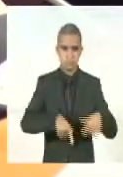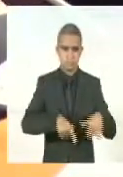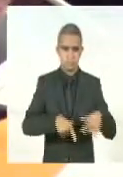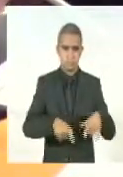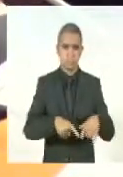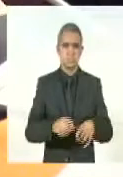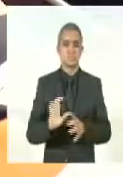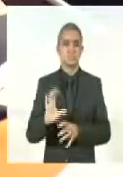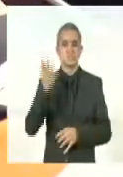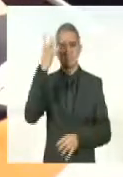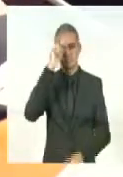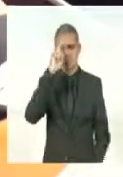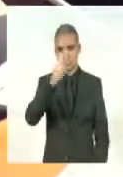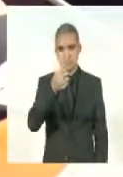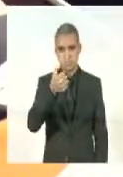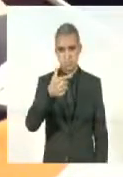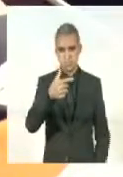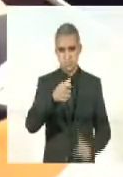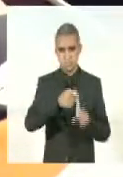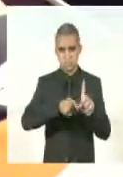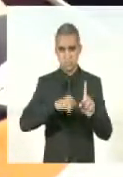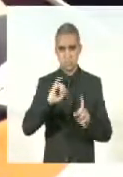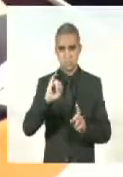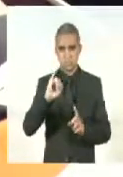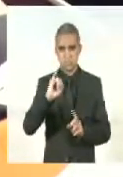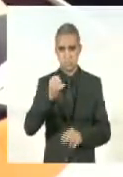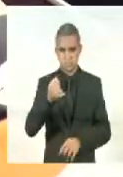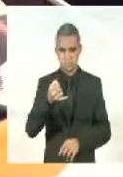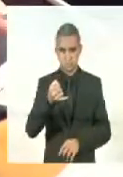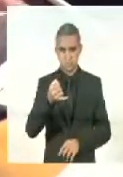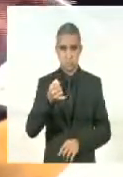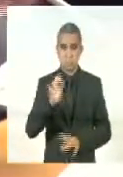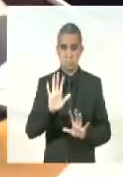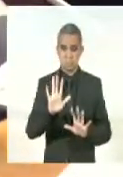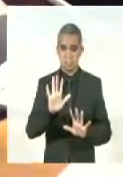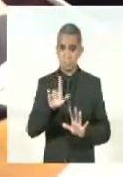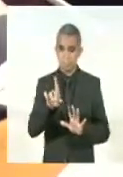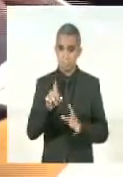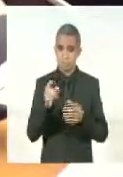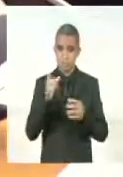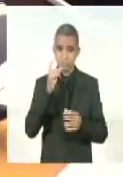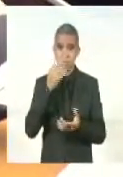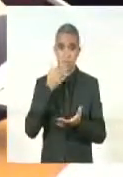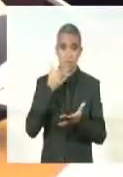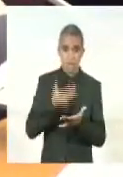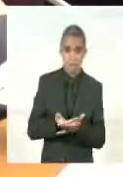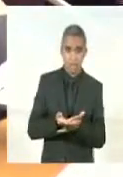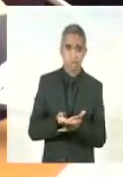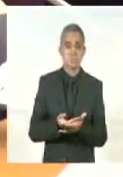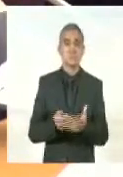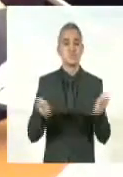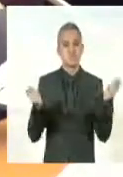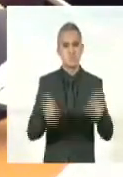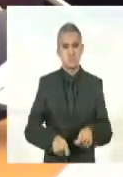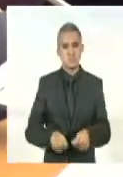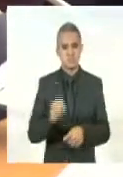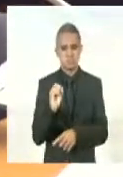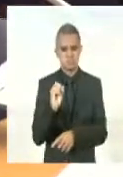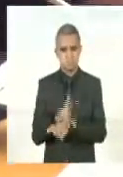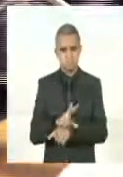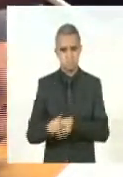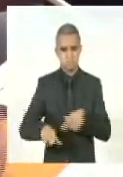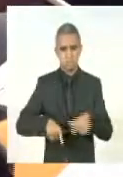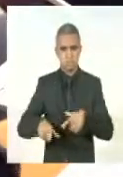dia 12 de janeiro. Mas, pasmem, para que pudesse ser contratado pelo